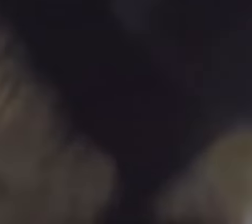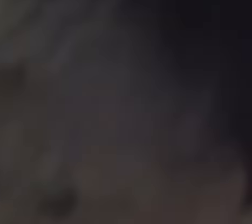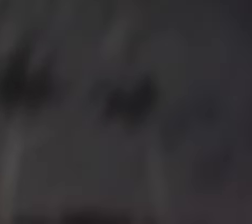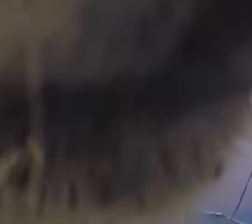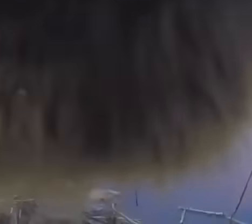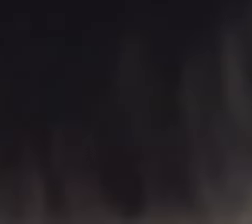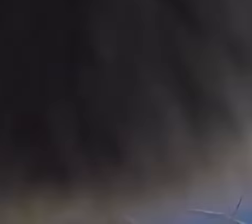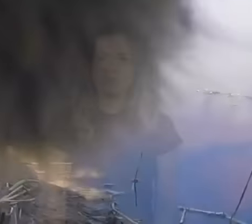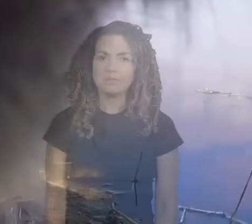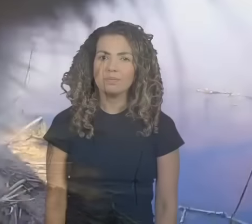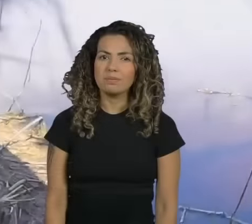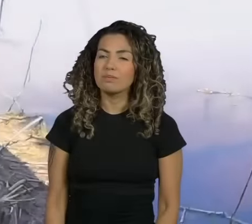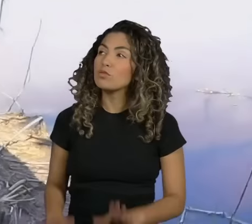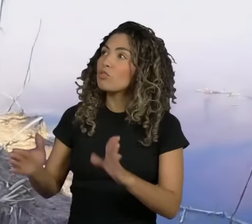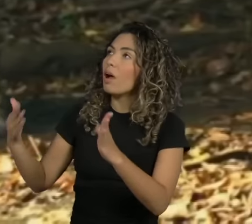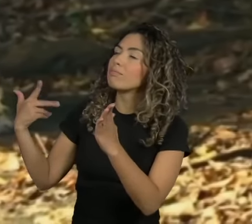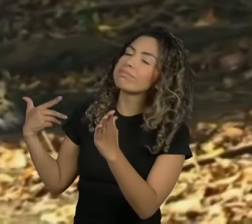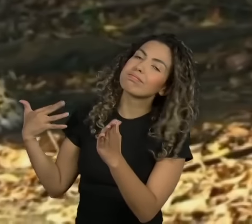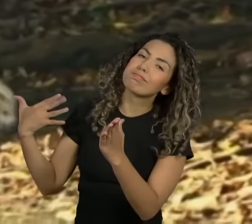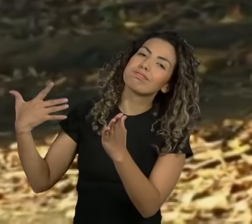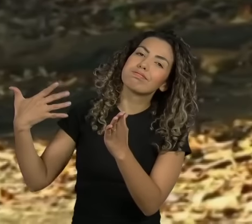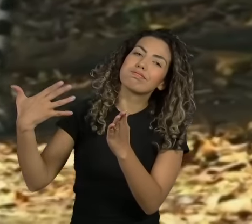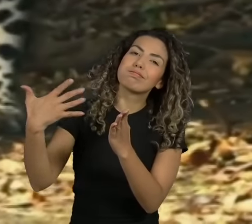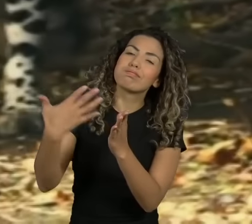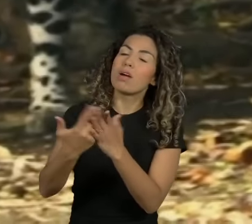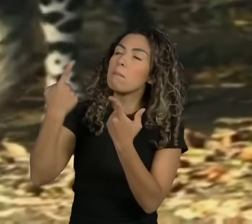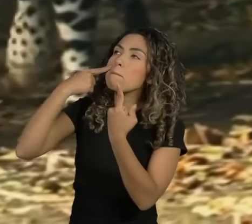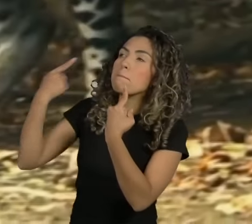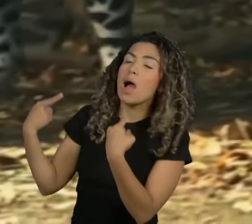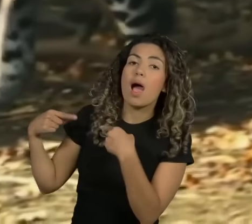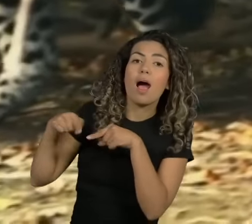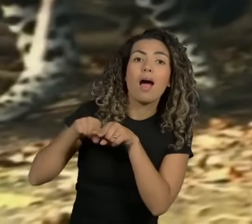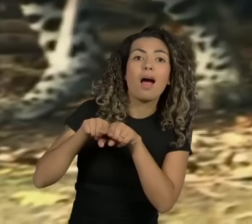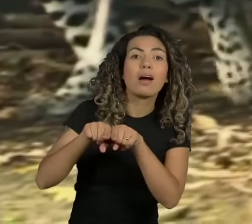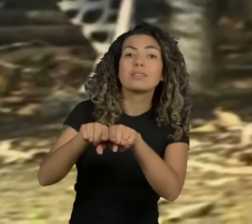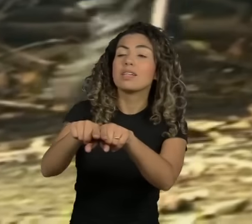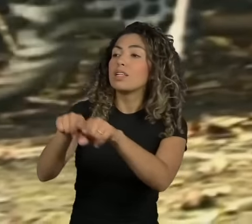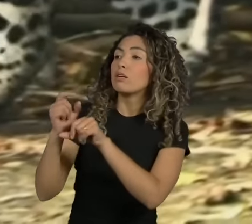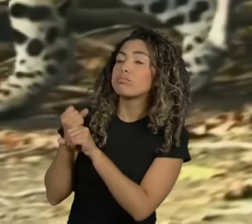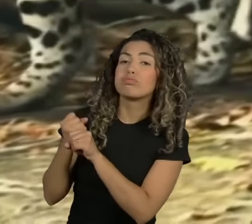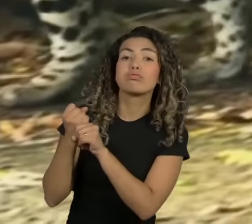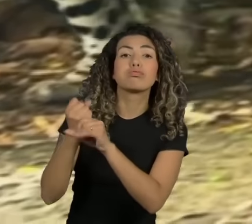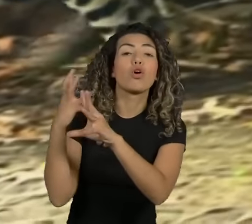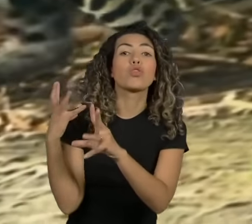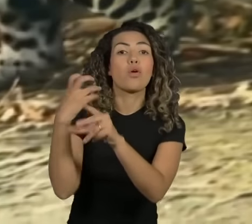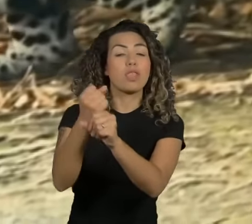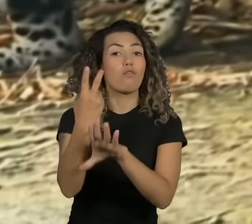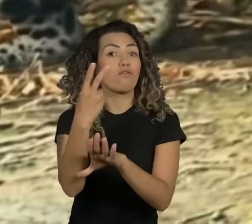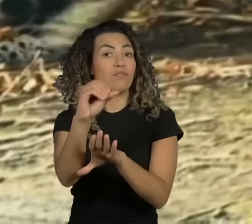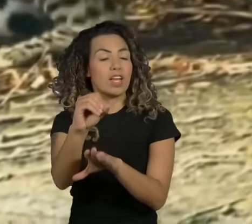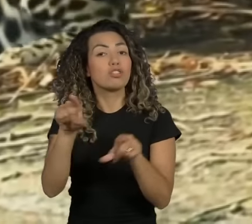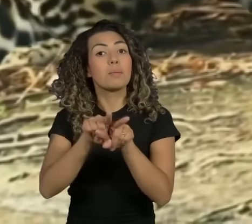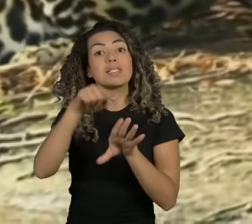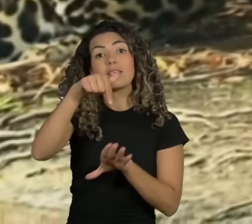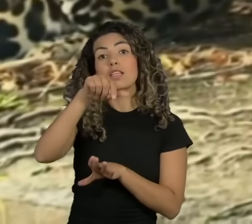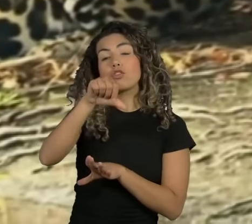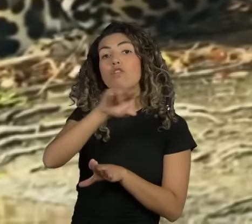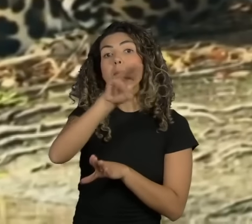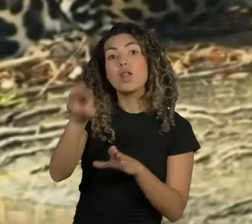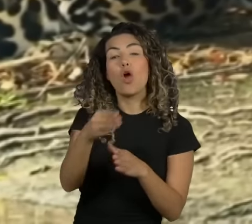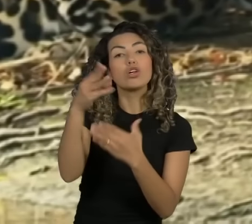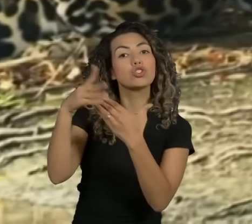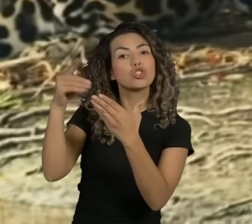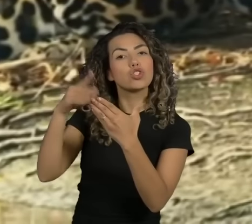Uma aliança de longa duração. Serão 20 anos de trabalho e um custo de 79 milhões de dólares, cerca